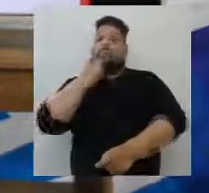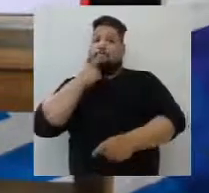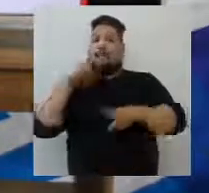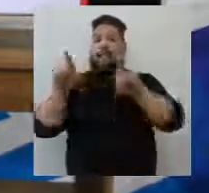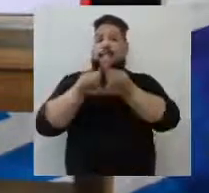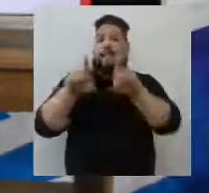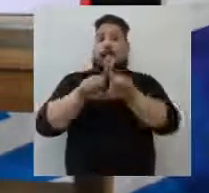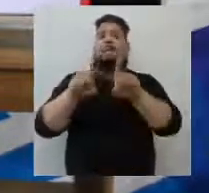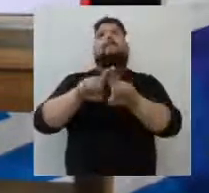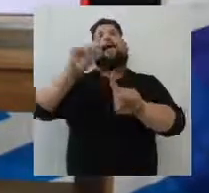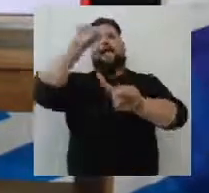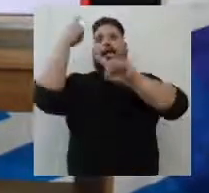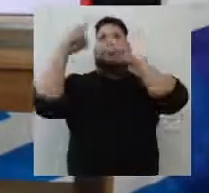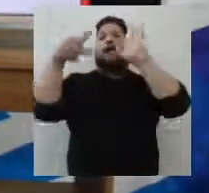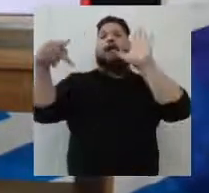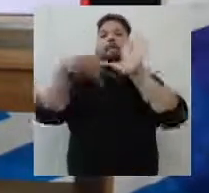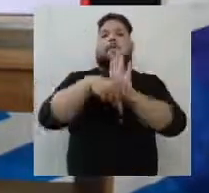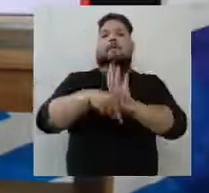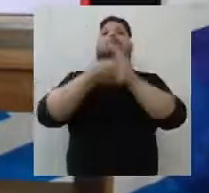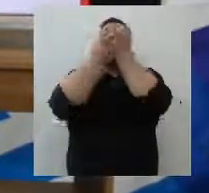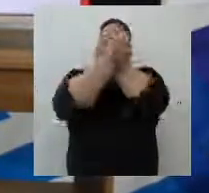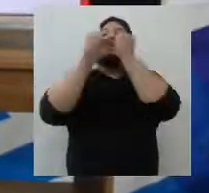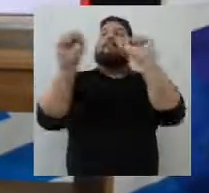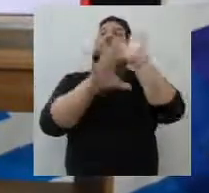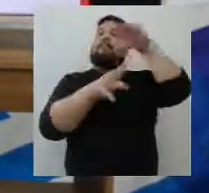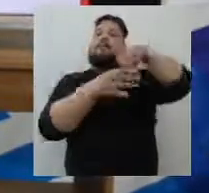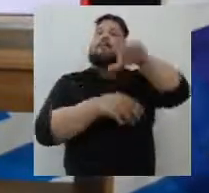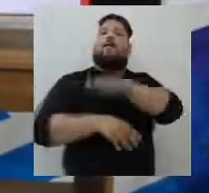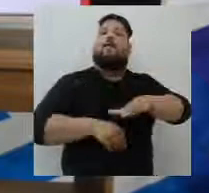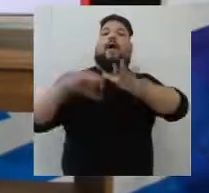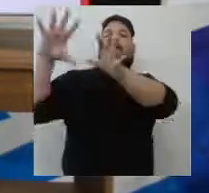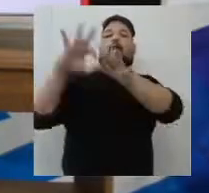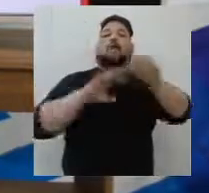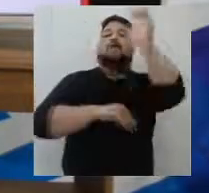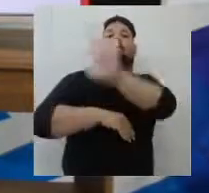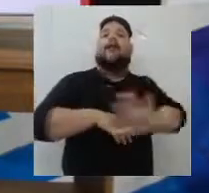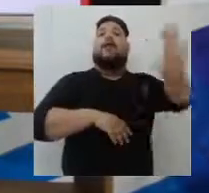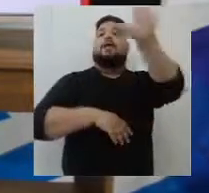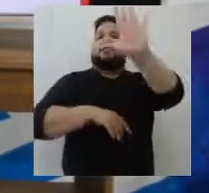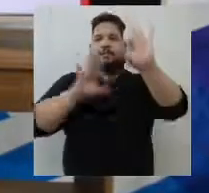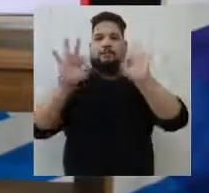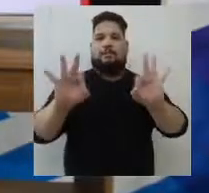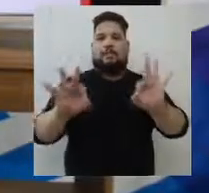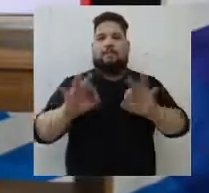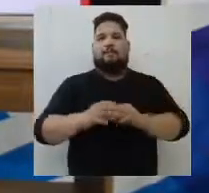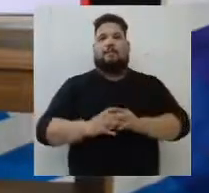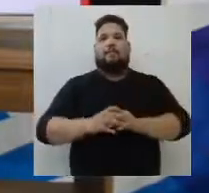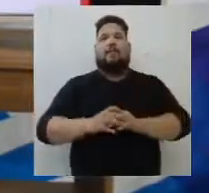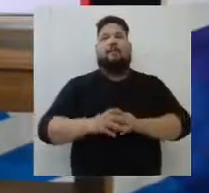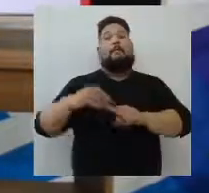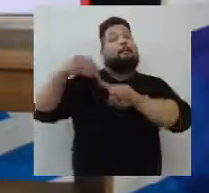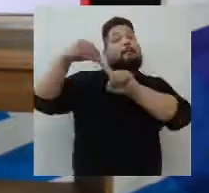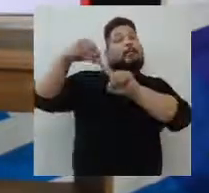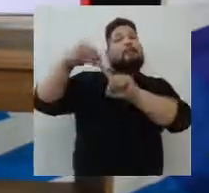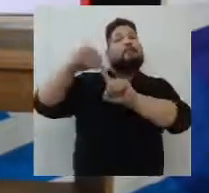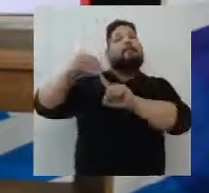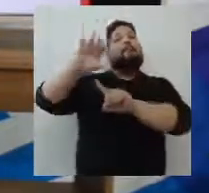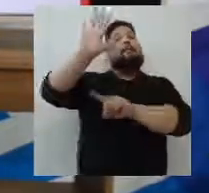penetração de ideias abolicionistas no meio brasileiro. Tá bem? Então, principalmente no quadro do